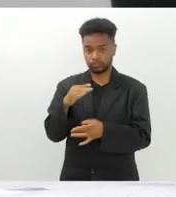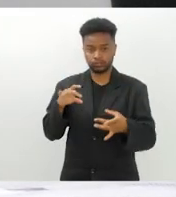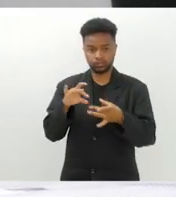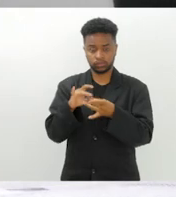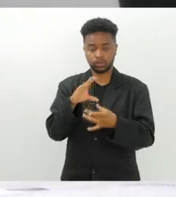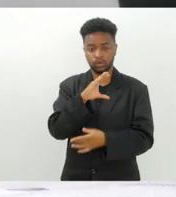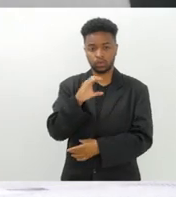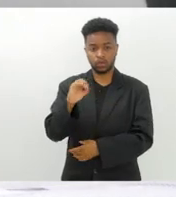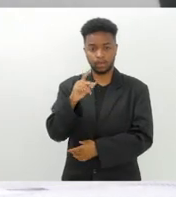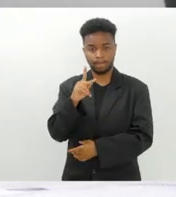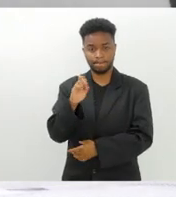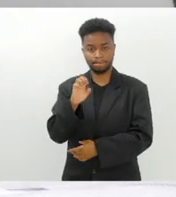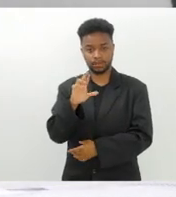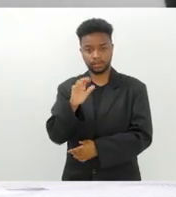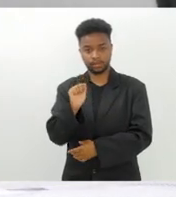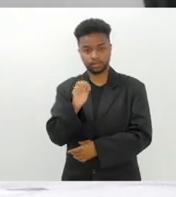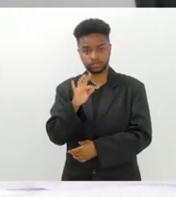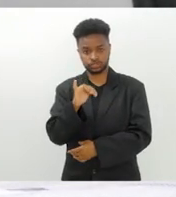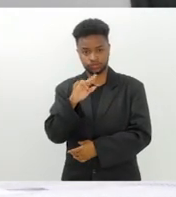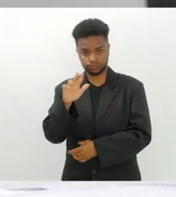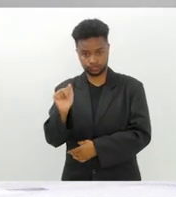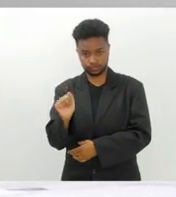ter o licenciamento ambiental,